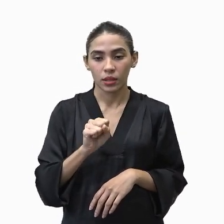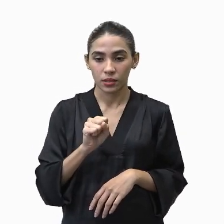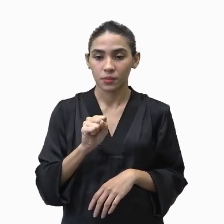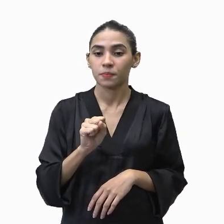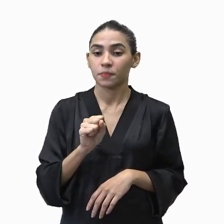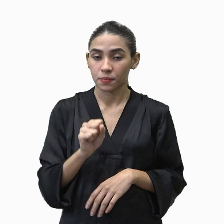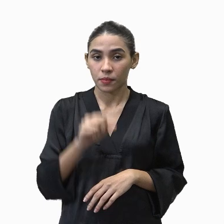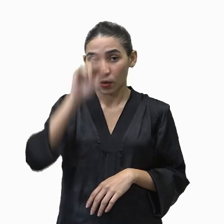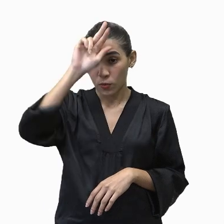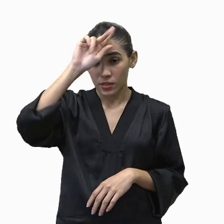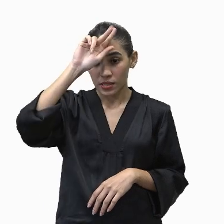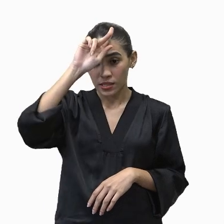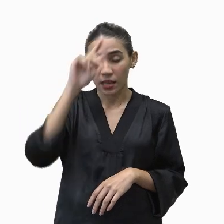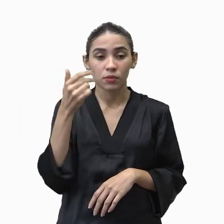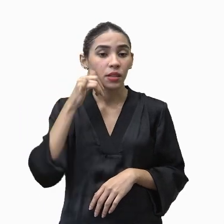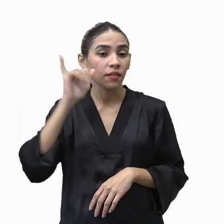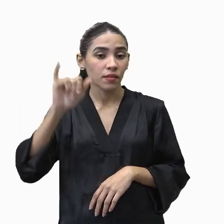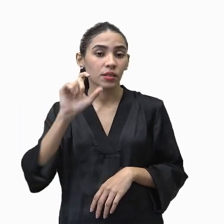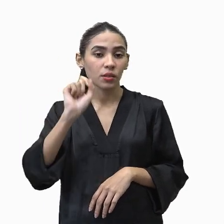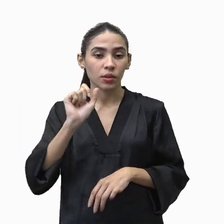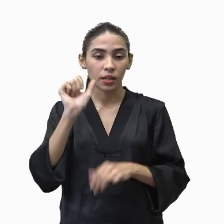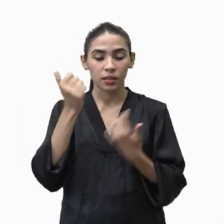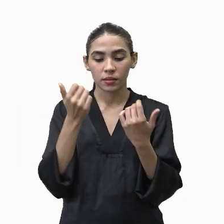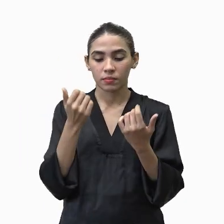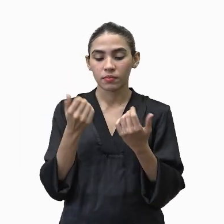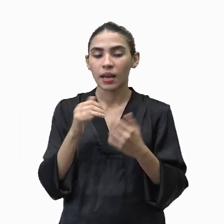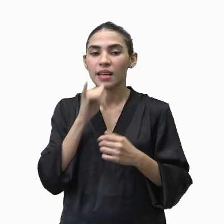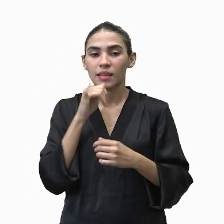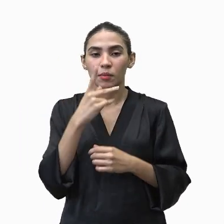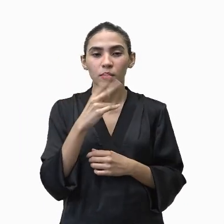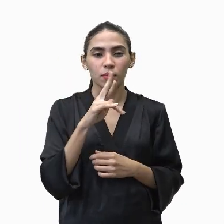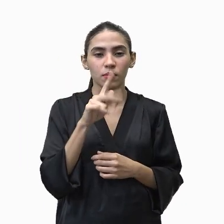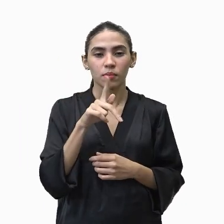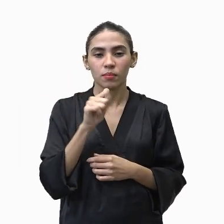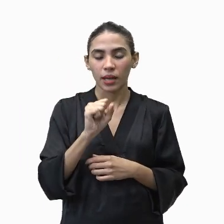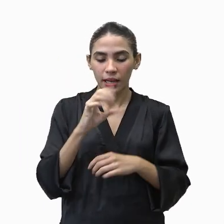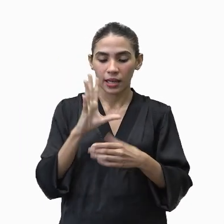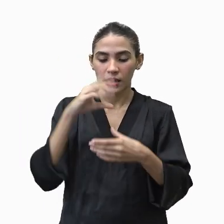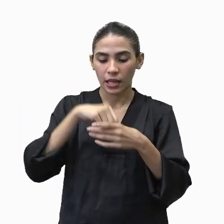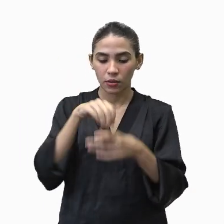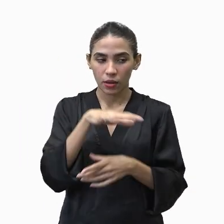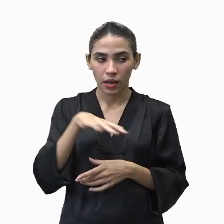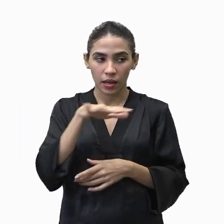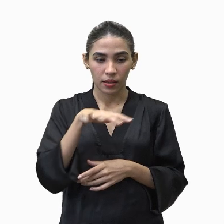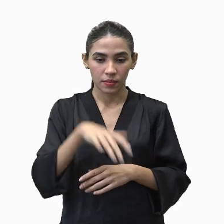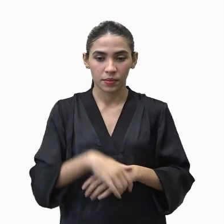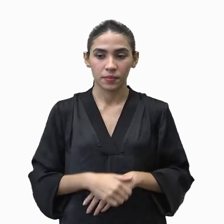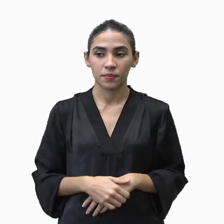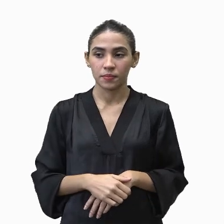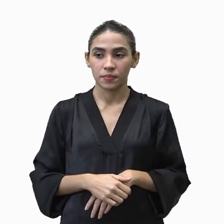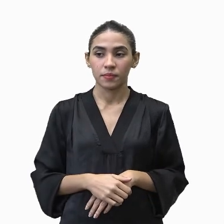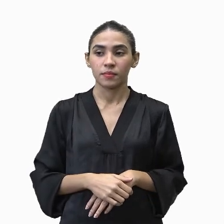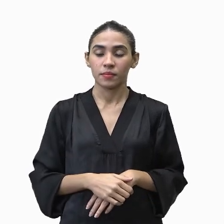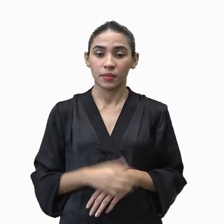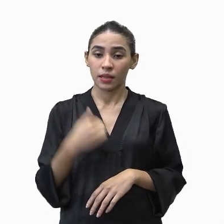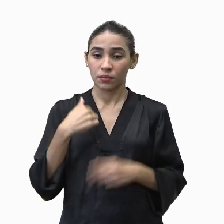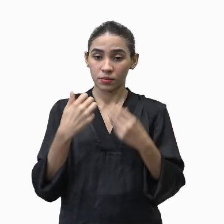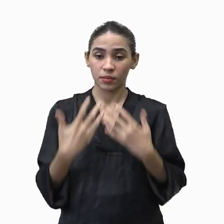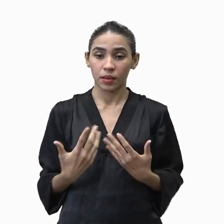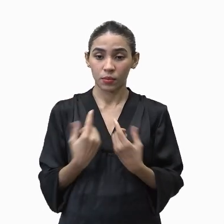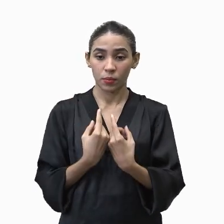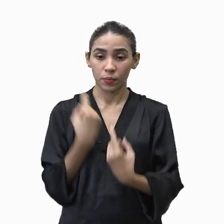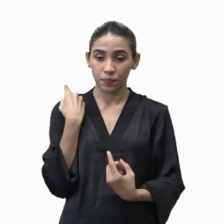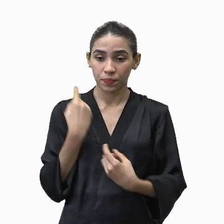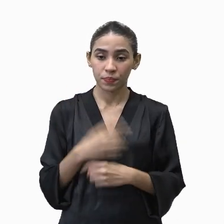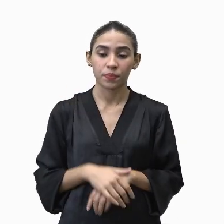esses insetos não se transformem em verdadeiras pragas nesses ambientes, nessas culturas. Como eu havia falado